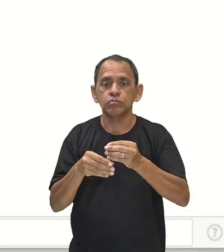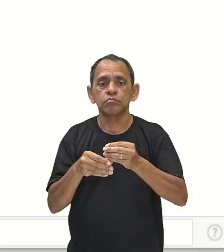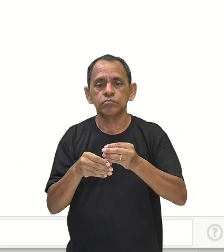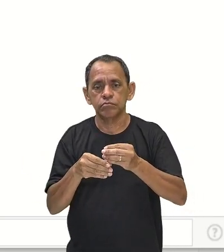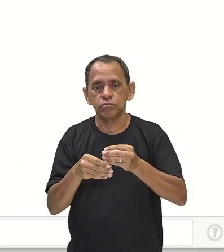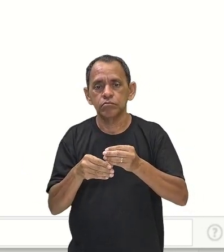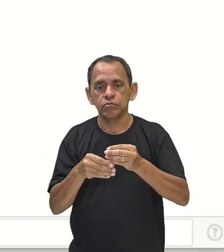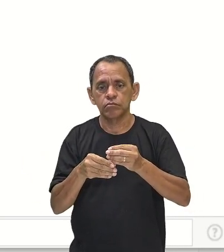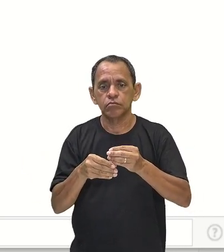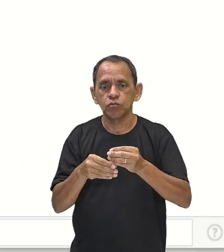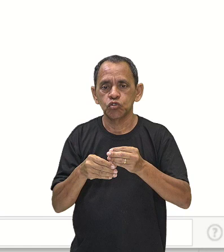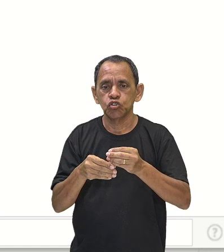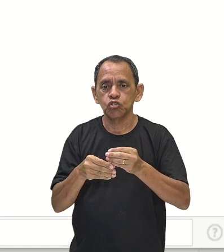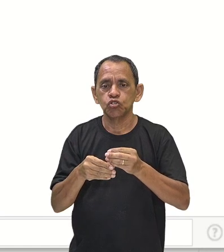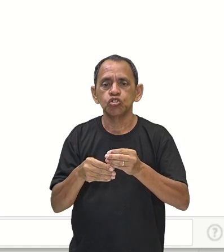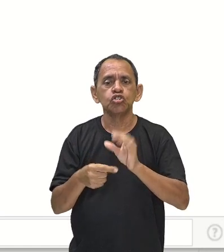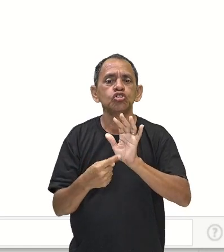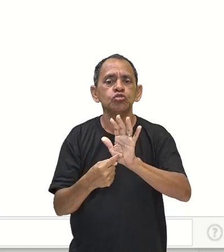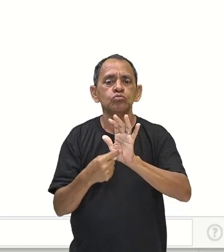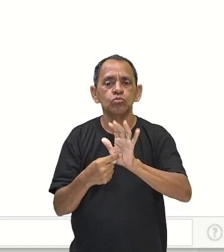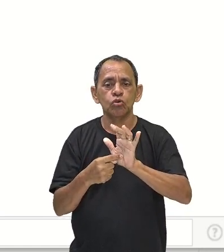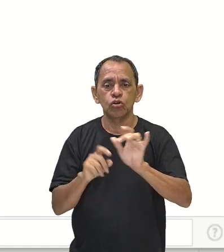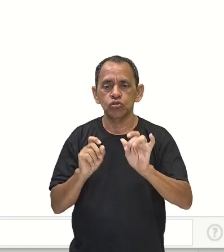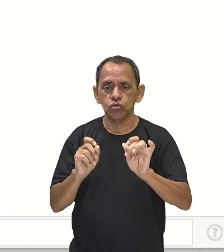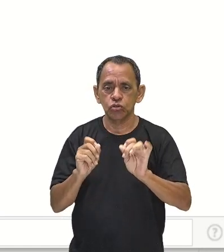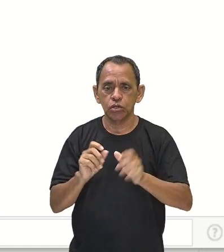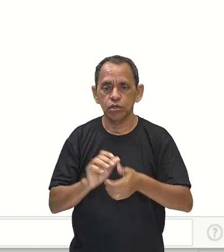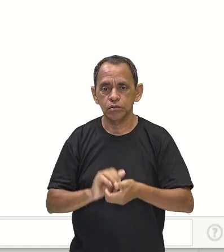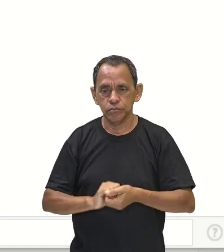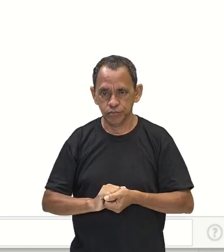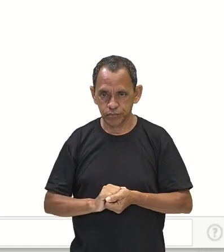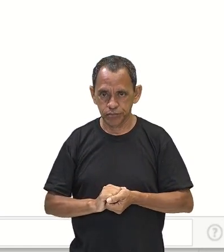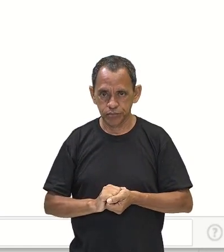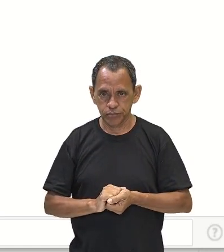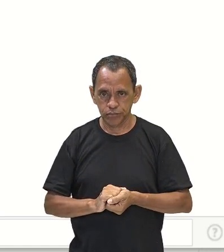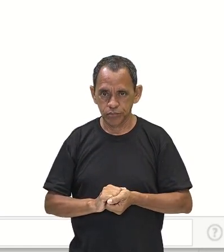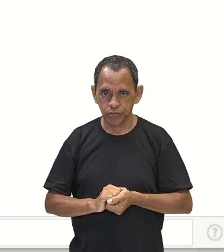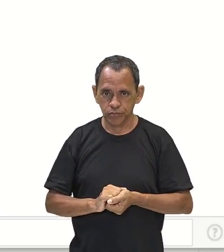se projetam, termo técnico mesmo falando,